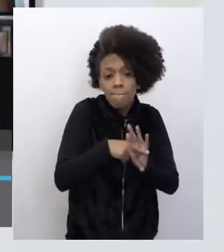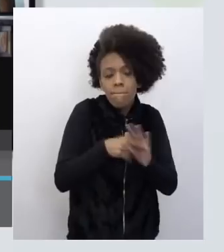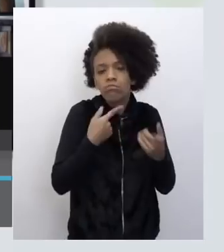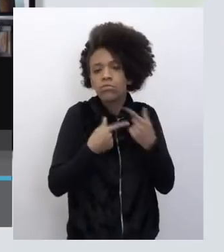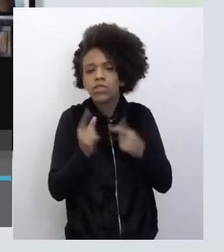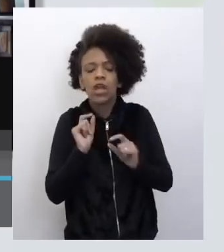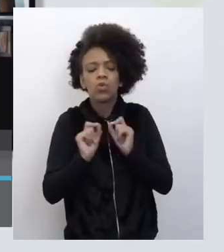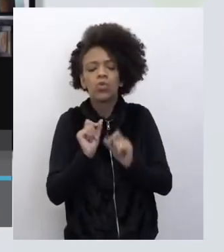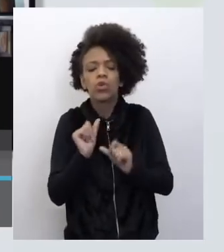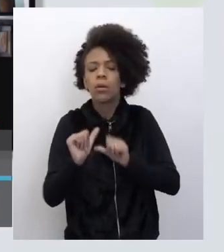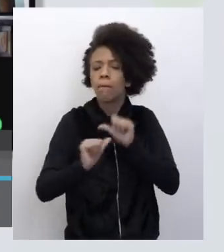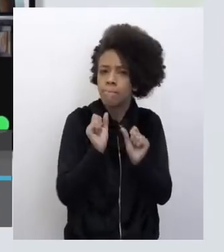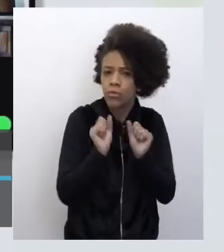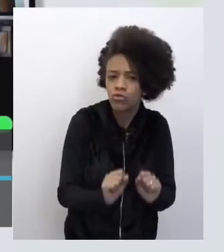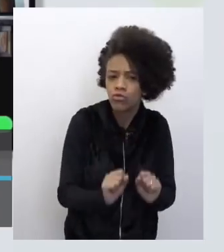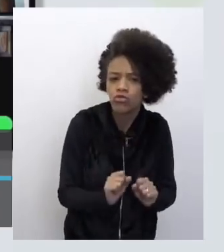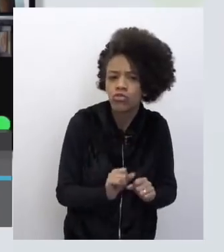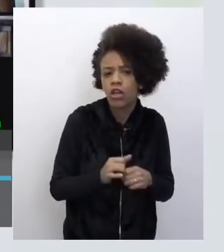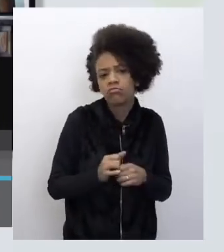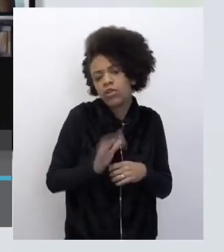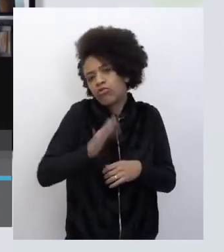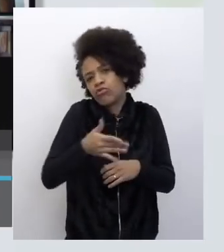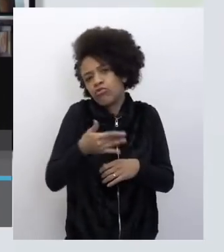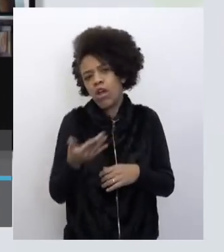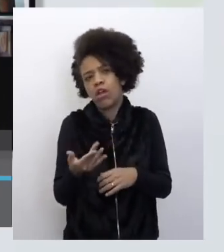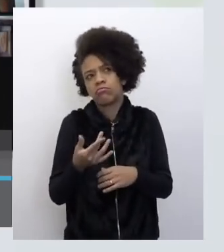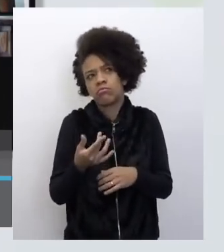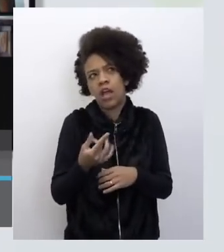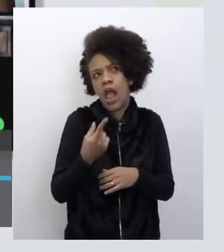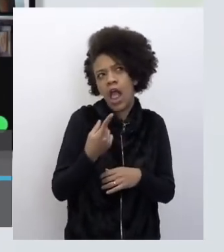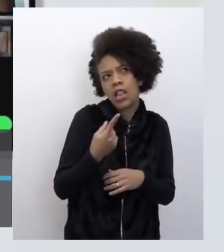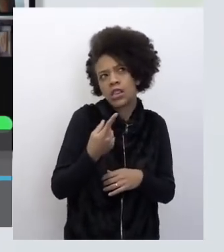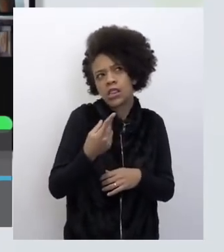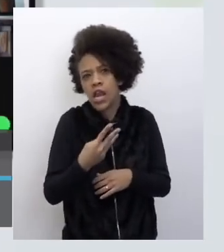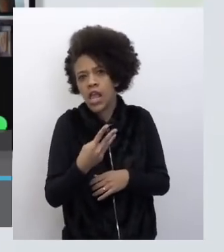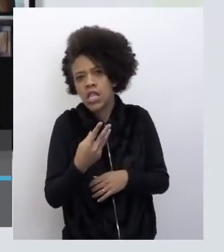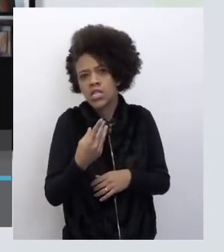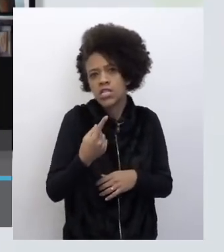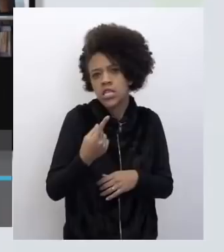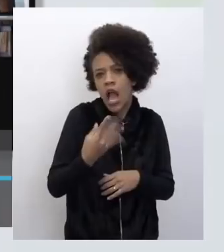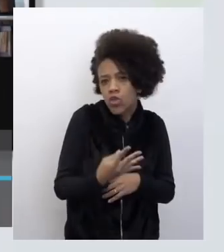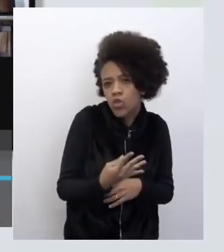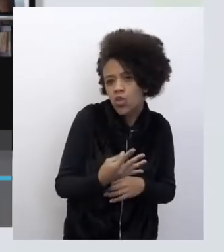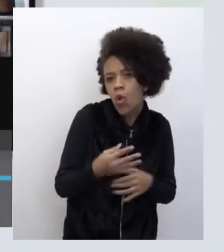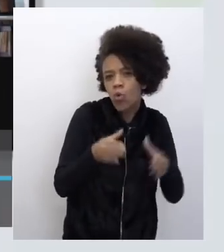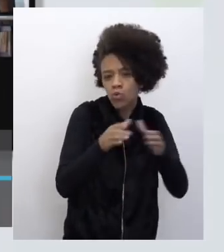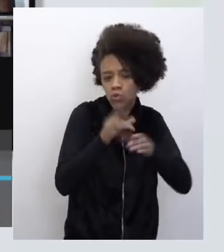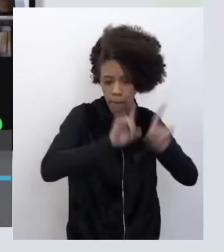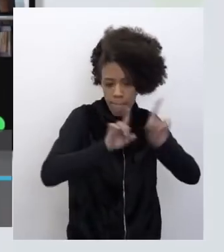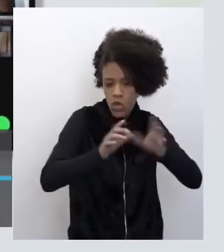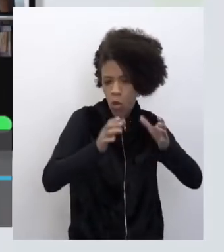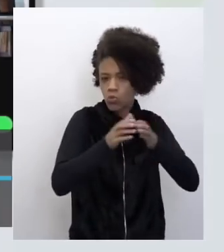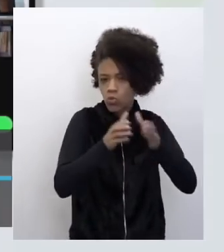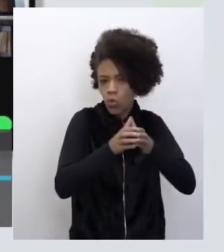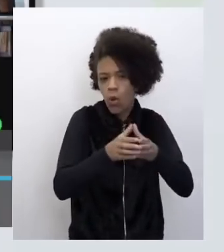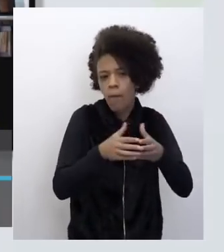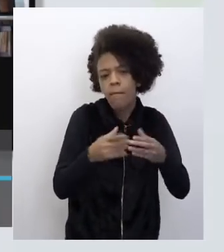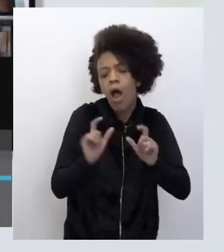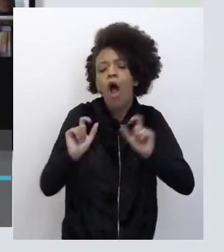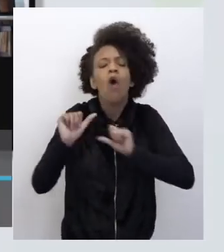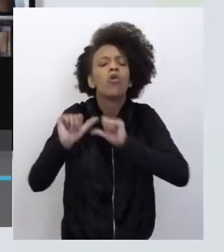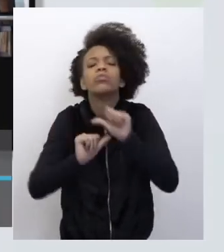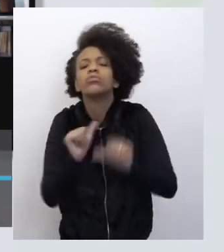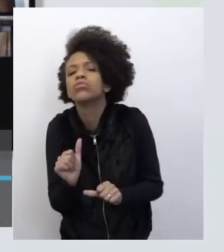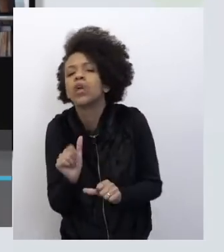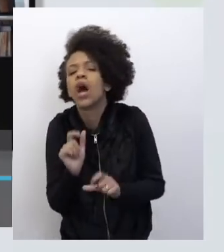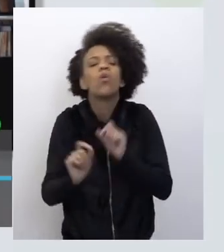poderia mudar, já que a gente era em 13, 14 estudantes, né, ali. Então a gente via ali onde que a gente poderia mudar, o que a gente